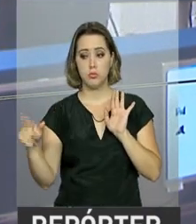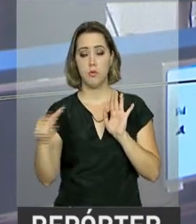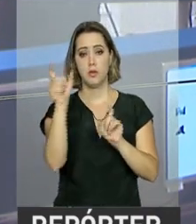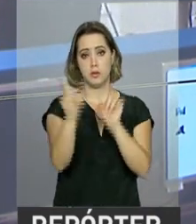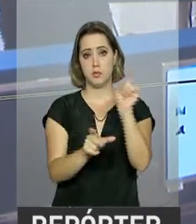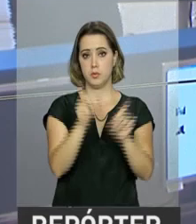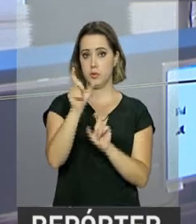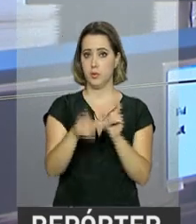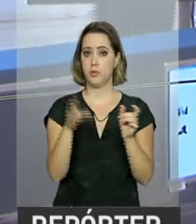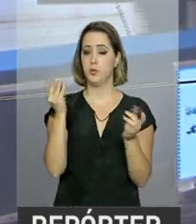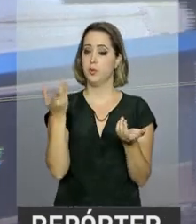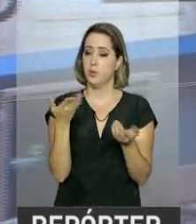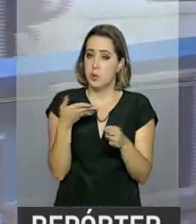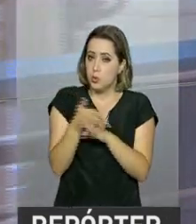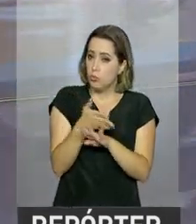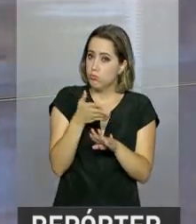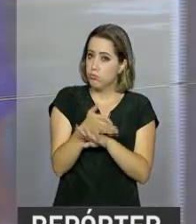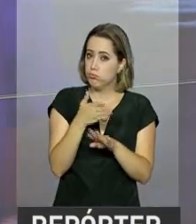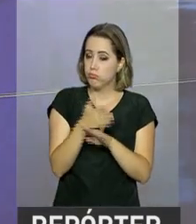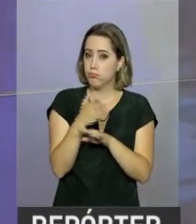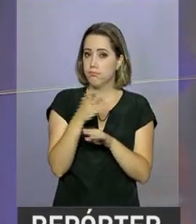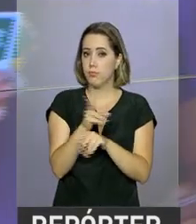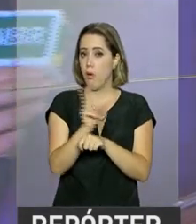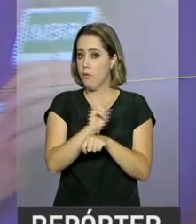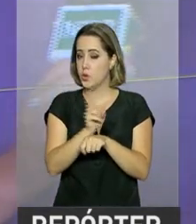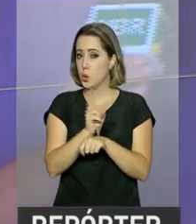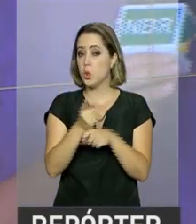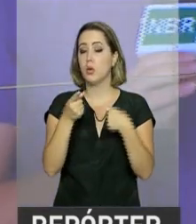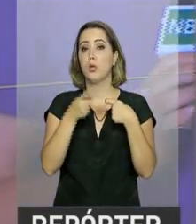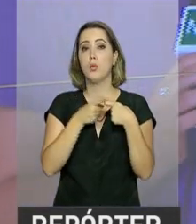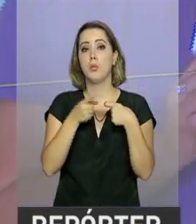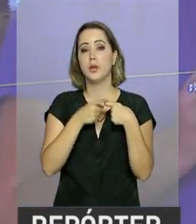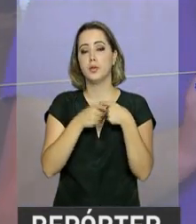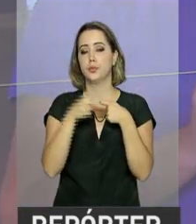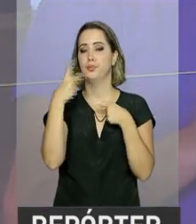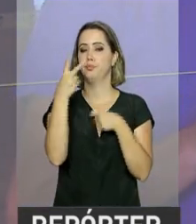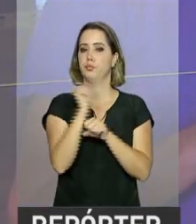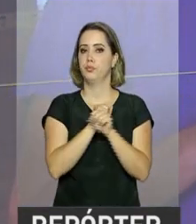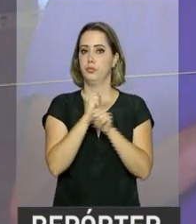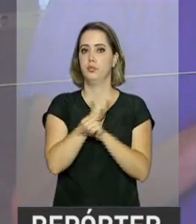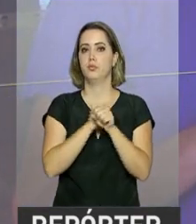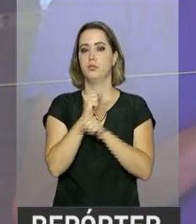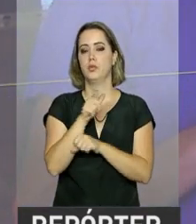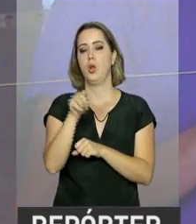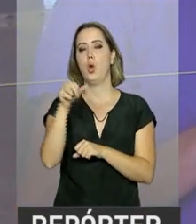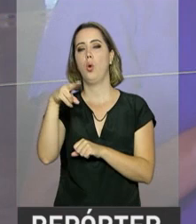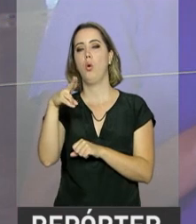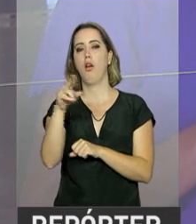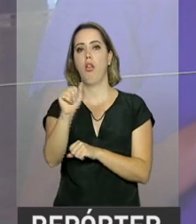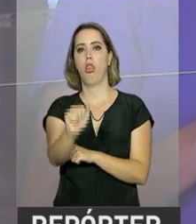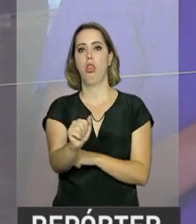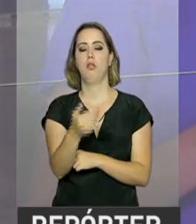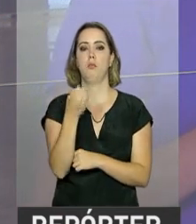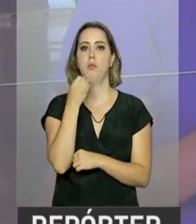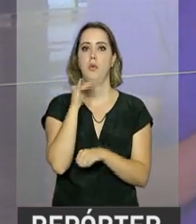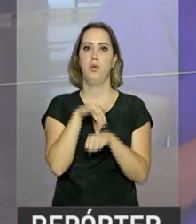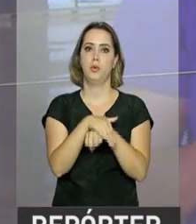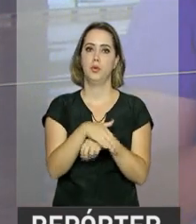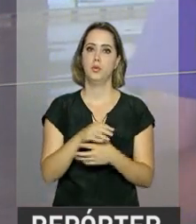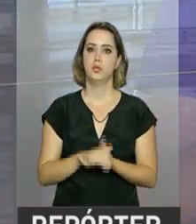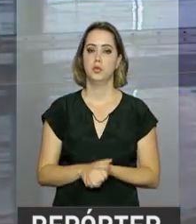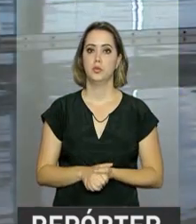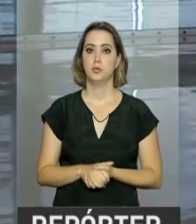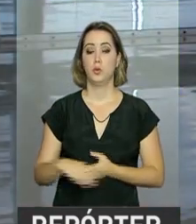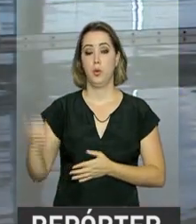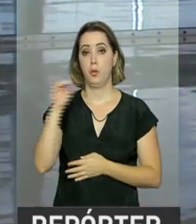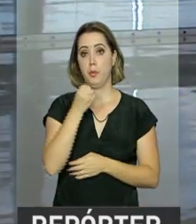há mais de 2 anos nós vamos então saber mais sobre esse assunto com a repórter Luana Karen Olá Luana boa noite olá Roberto Boa